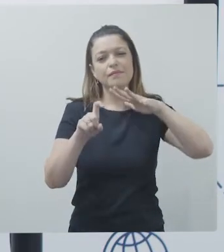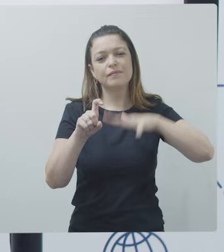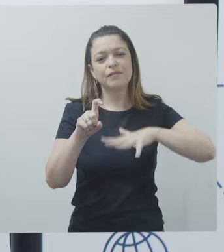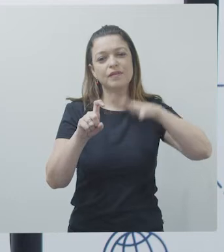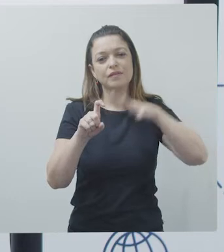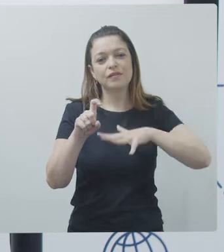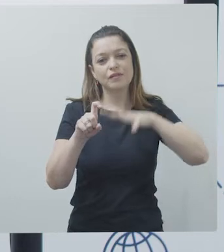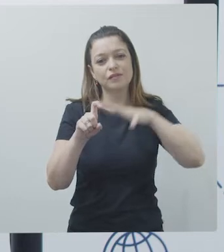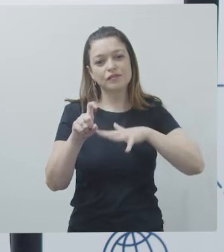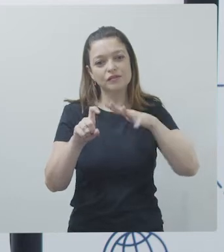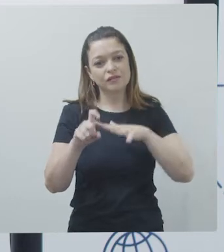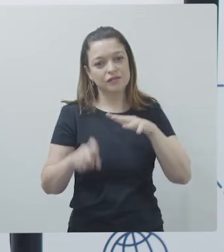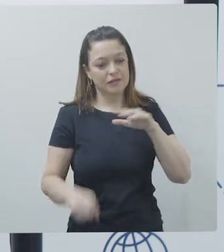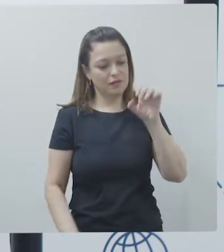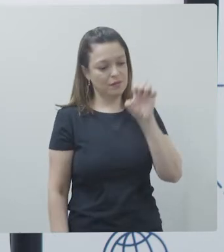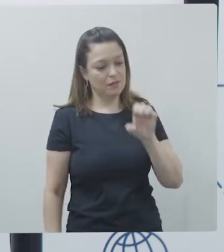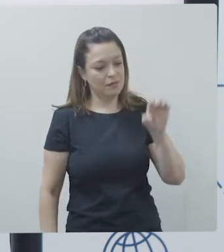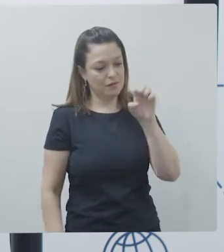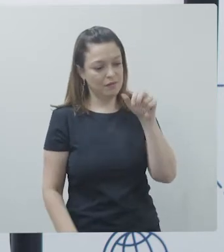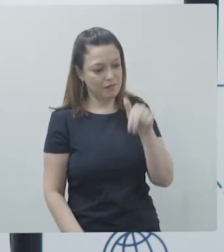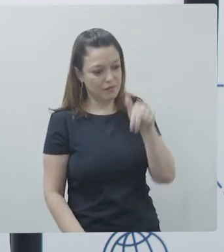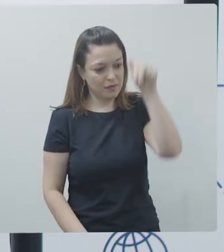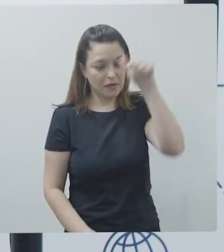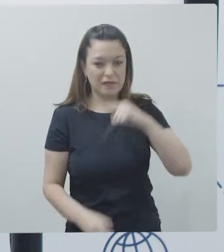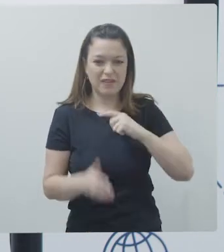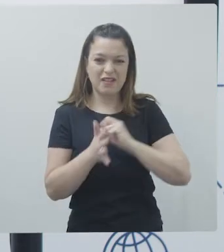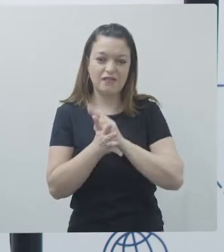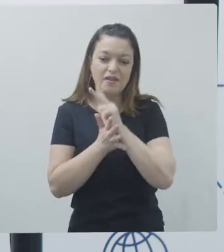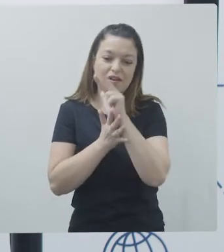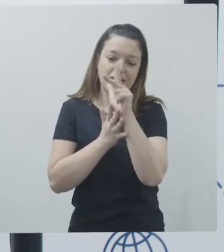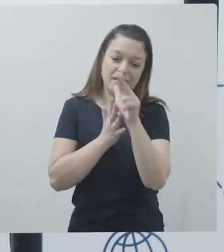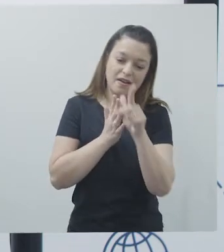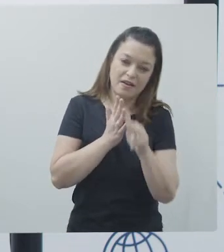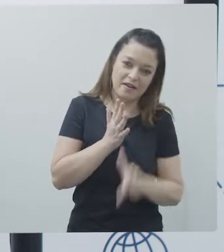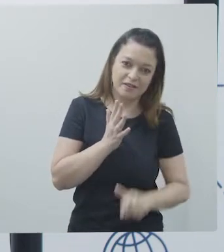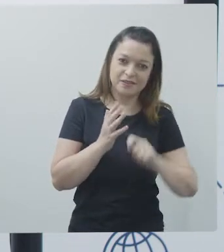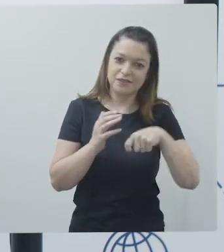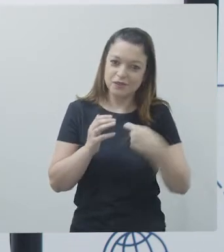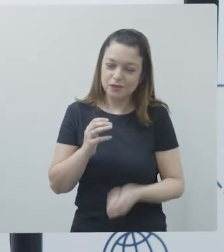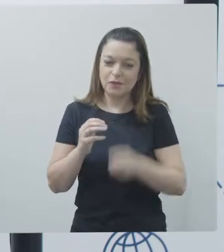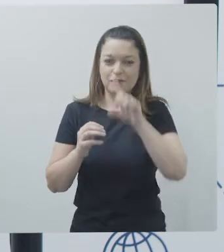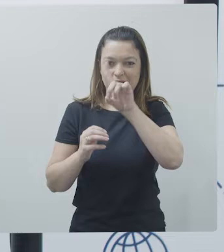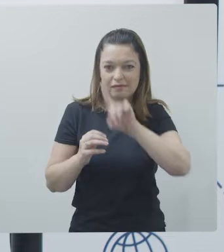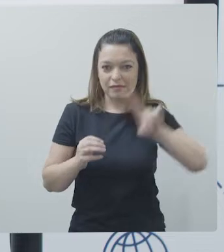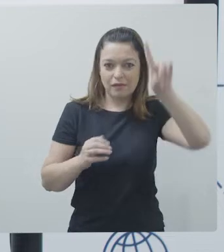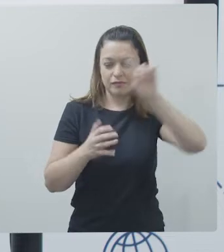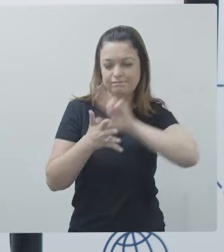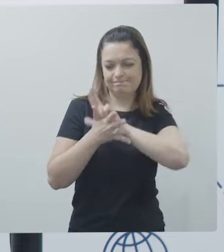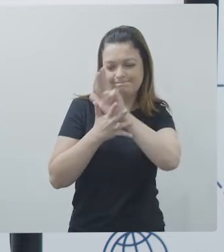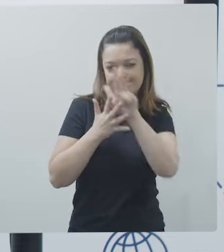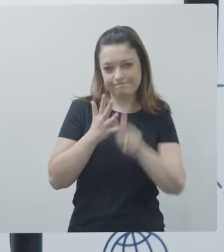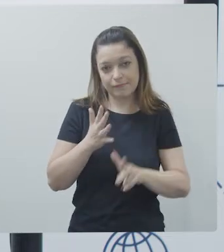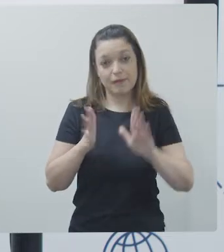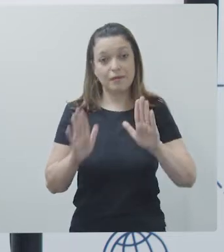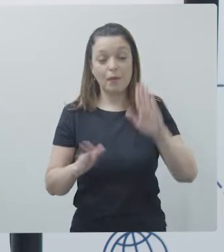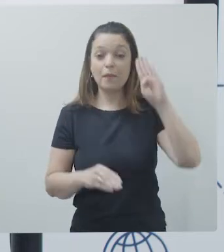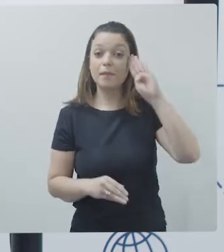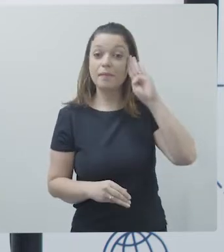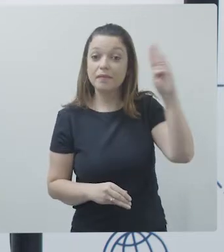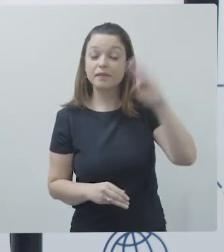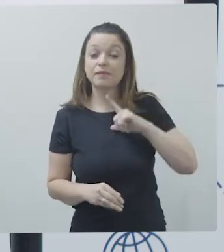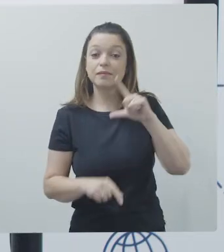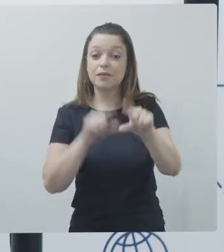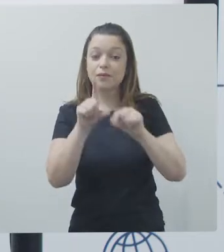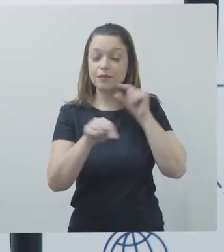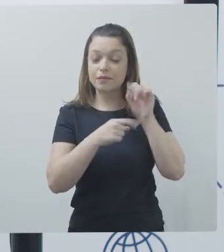muitos outros deuses, certo? Mas eu trouxe para vocês alguns que são os principais. Agora nós vamos ter mais alguns para